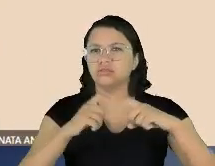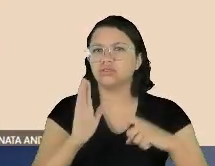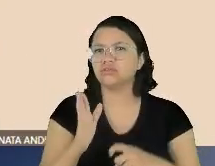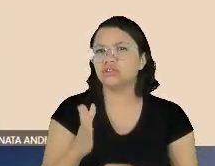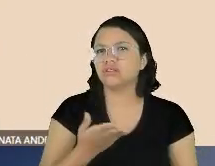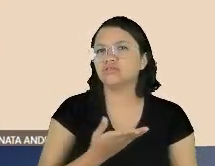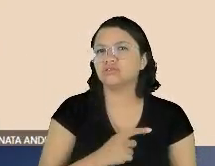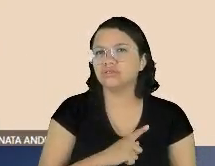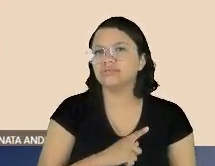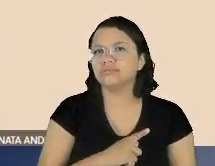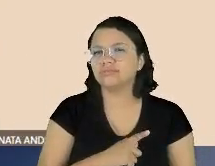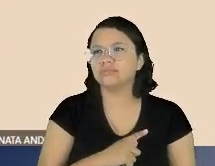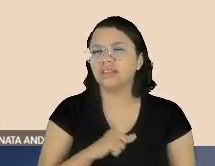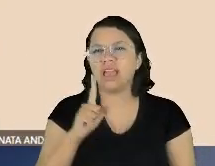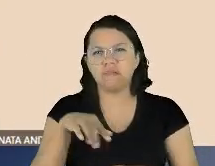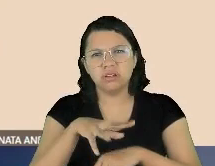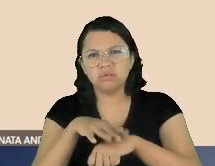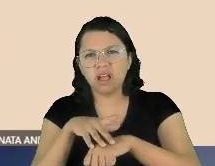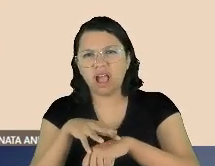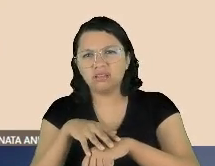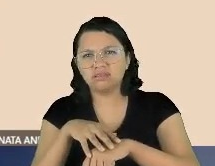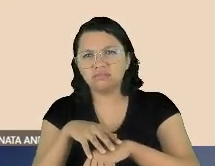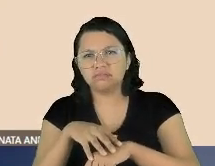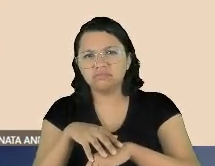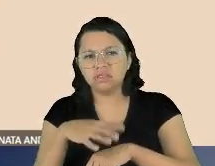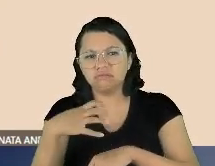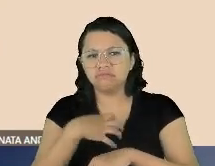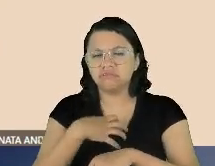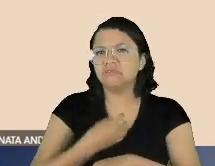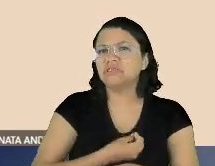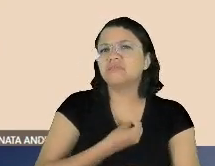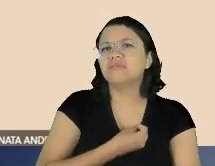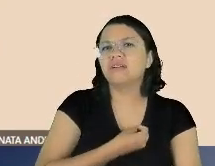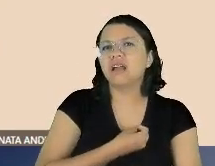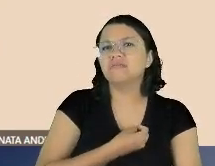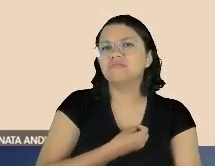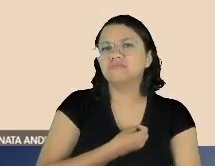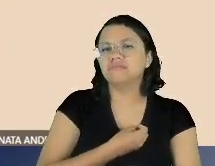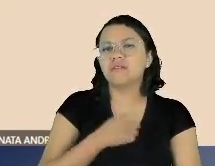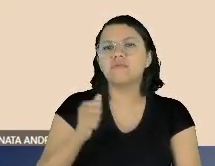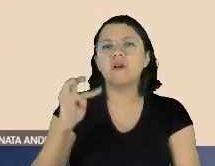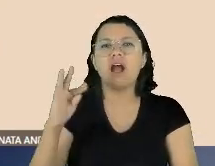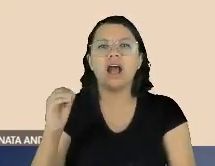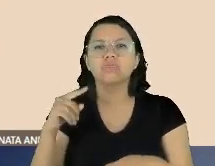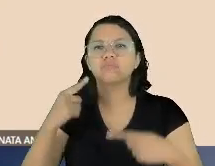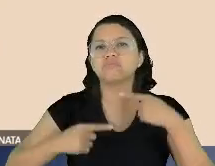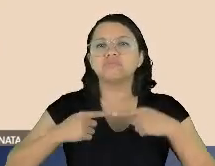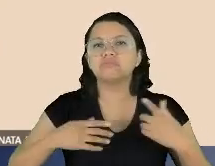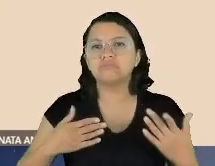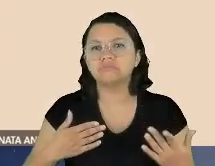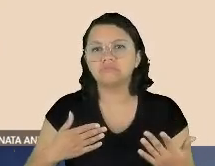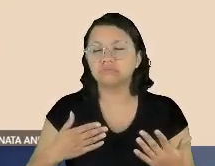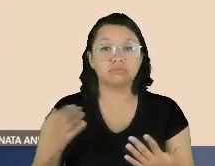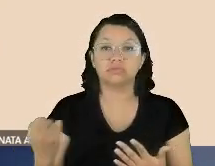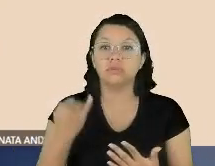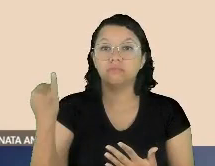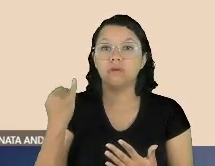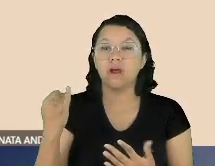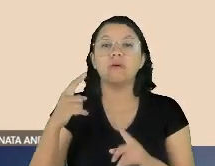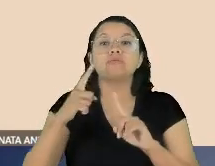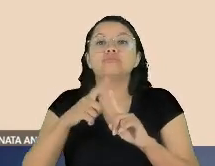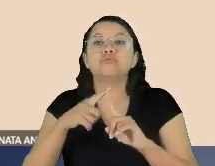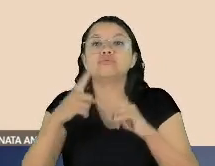uma doença? É um modo de agir? Um ato político? Não importa o grau de